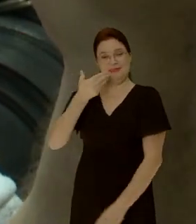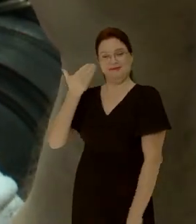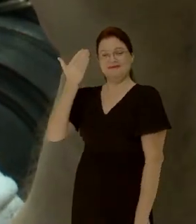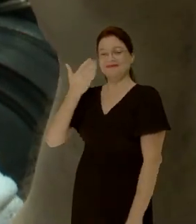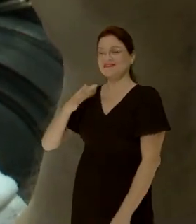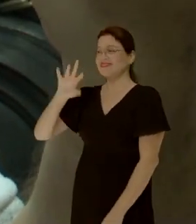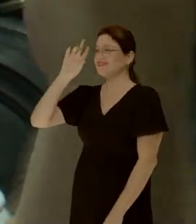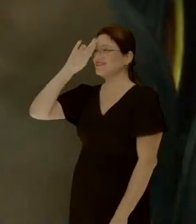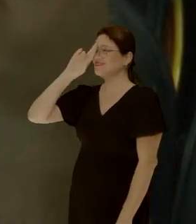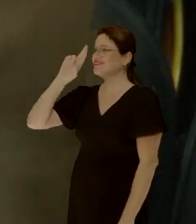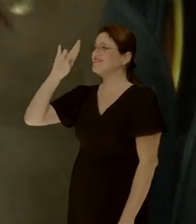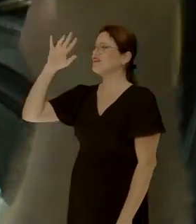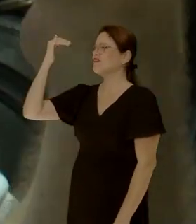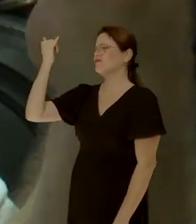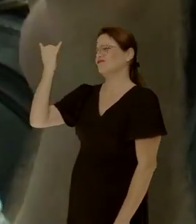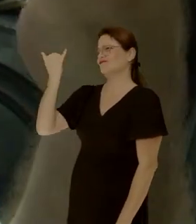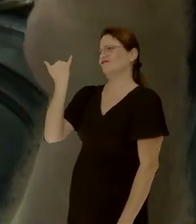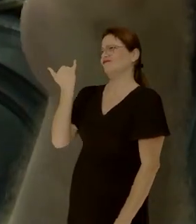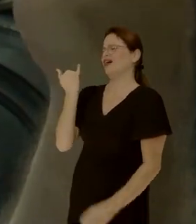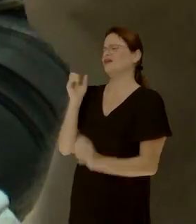Fala, Deus,